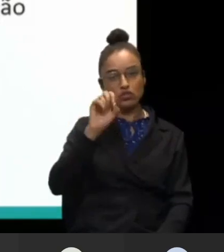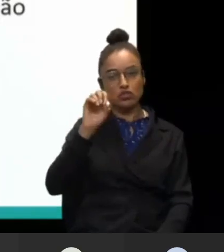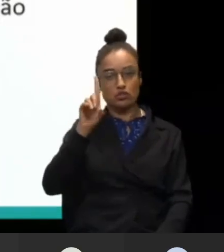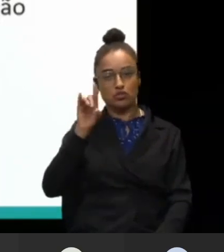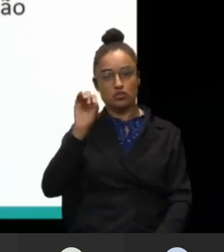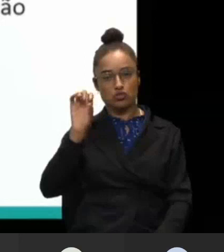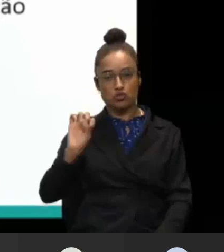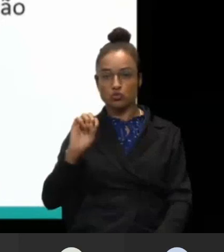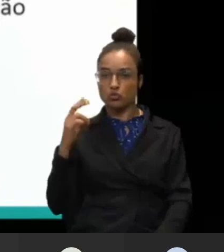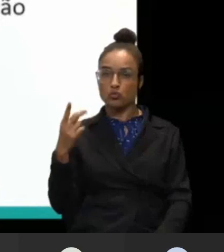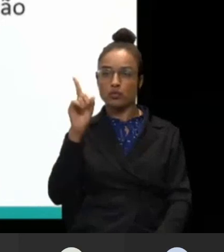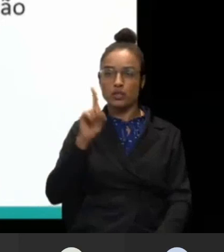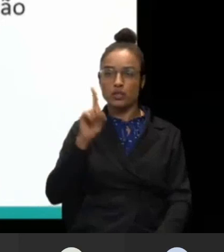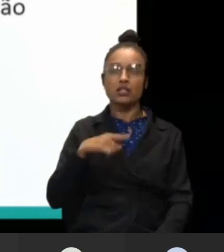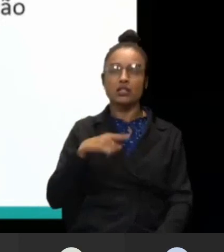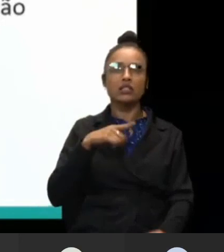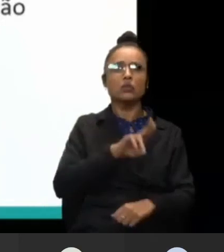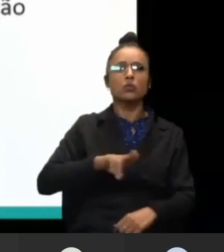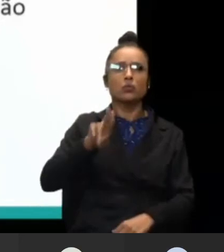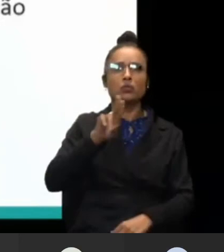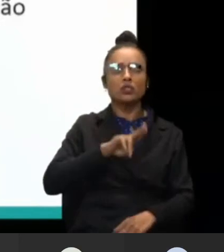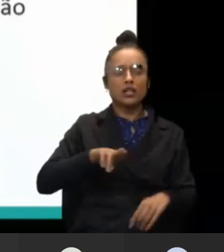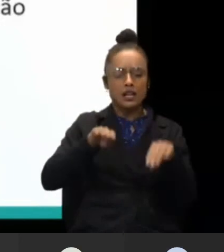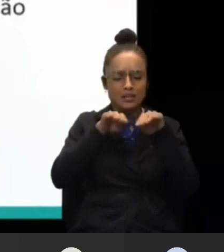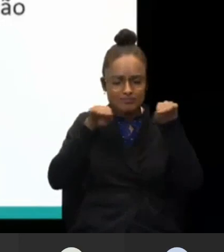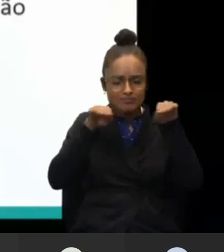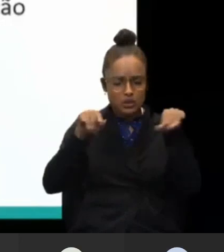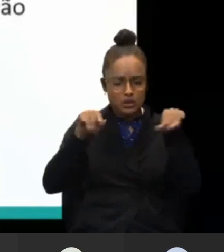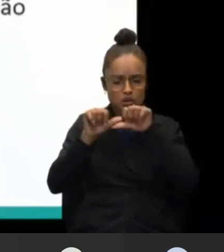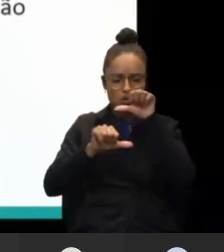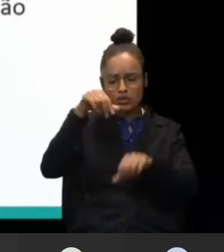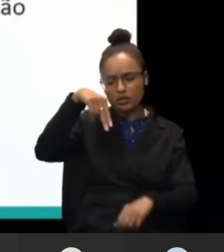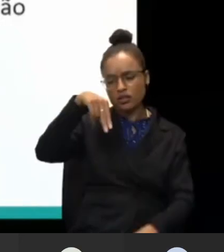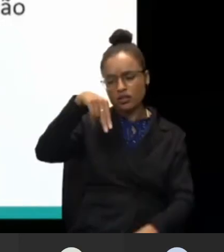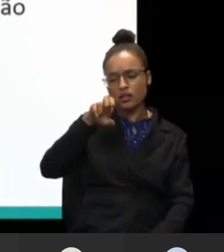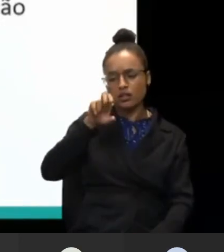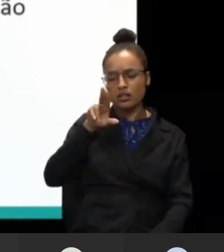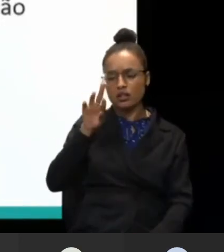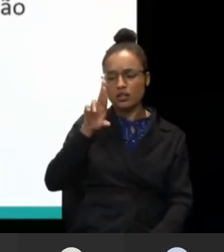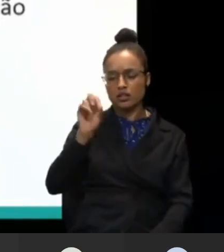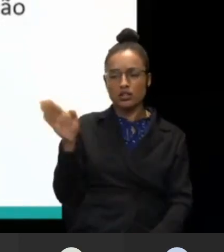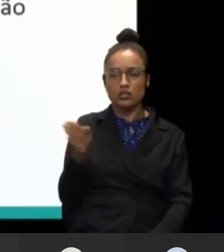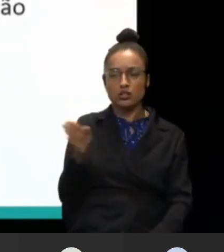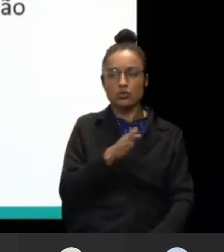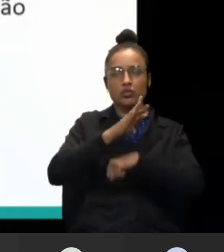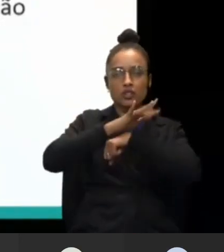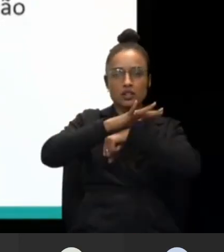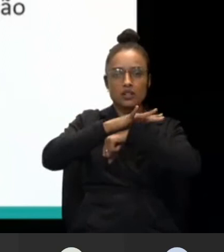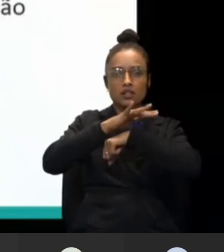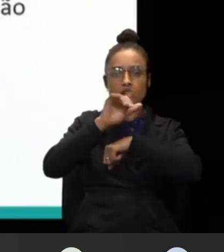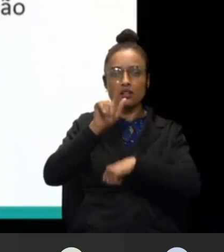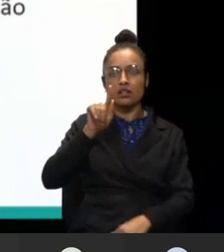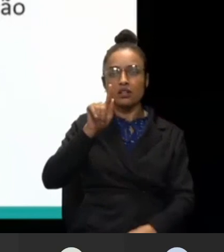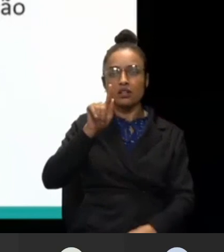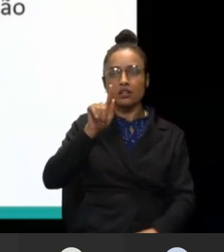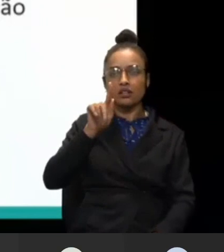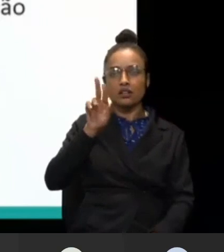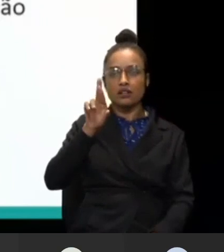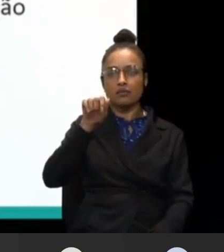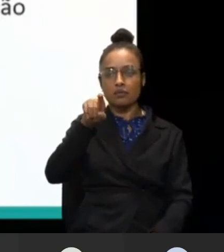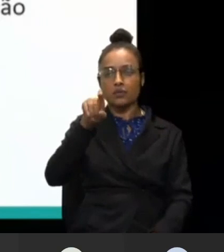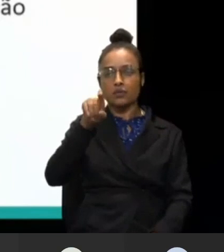de conservação do óleo. Então, olha que interessante, esse índice de acidez é definido como o número de miligramas de